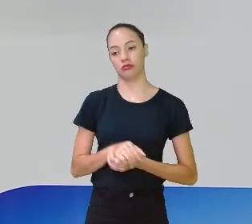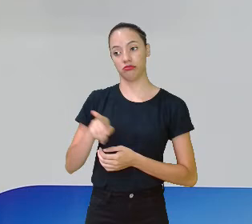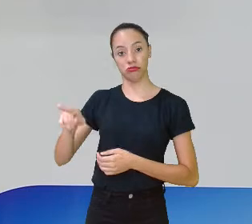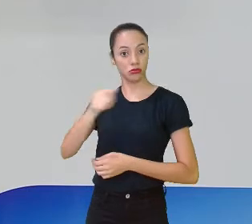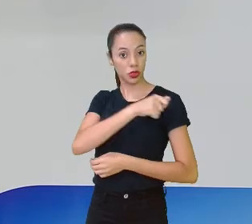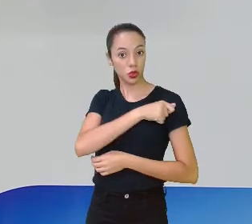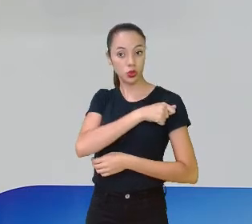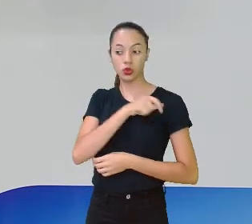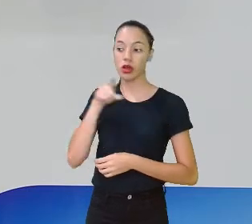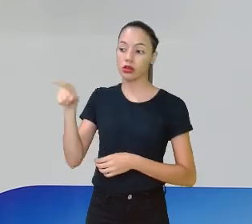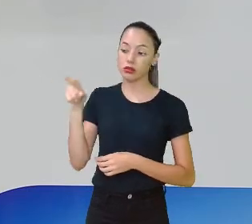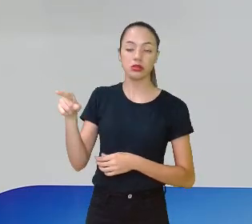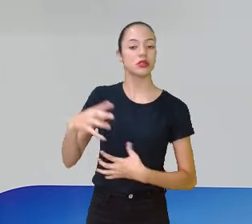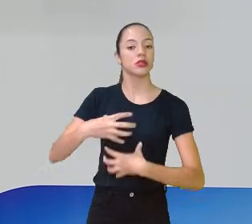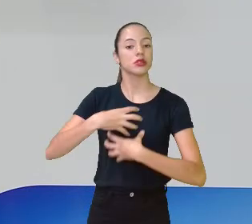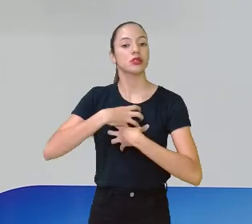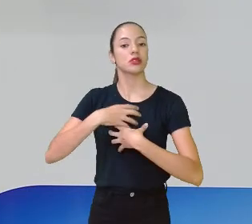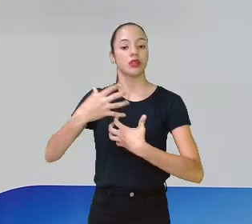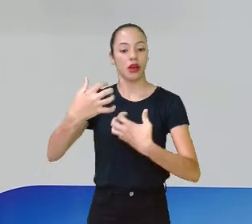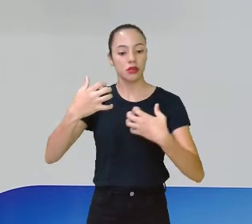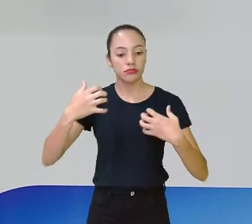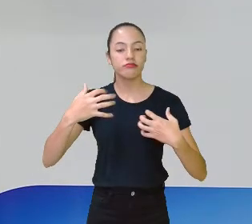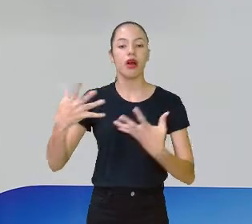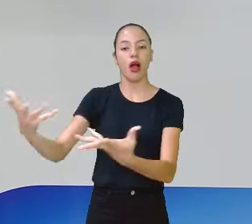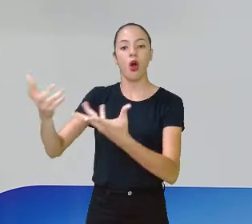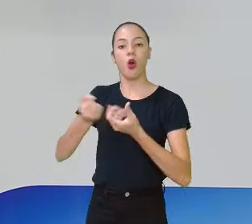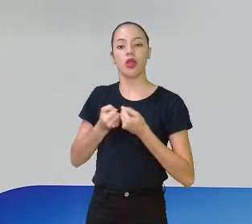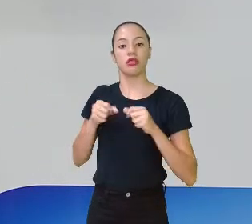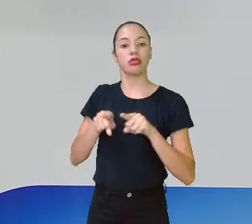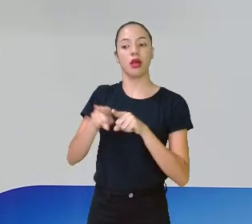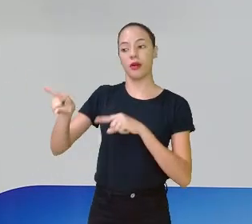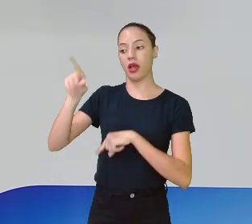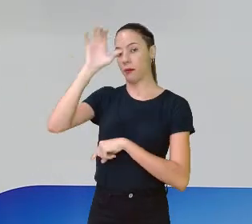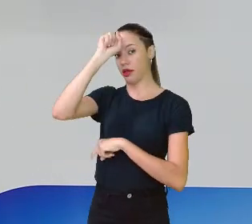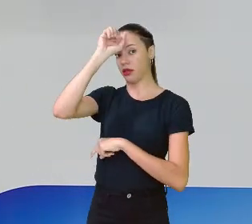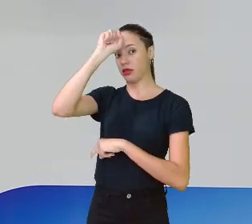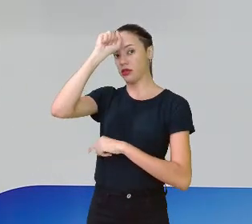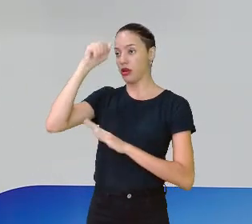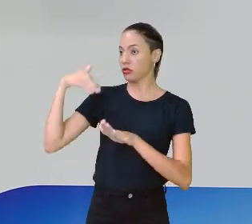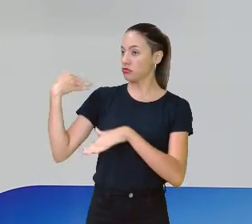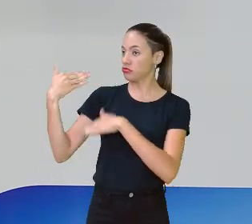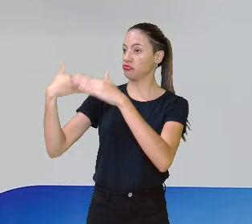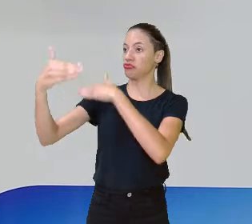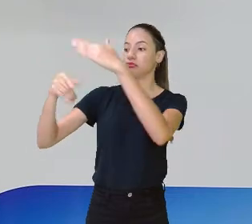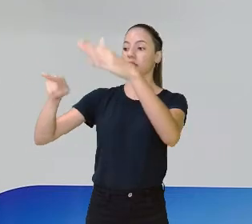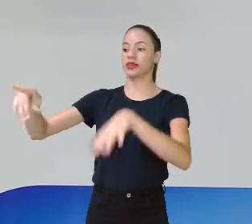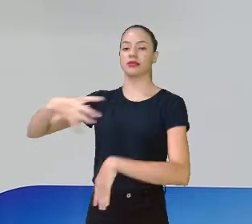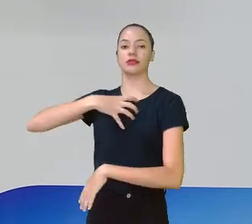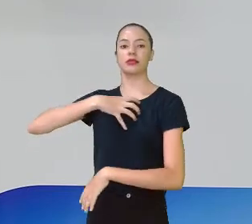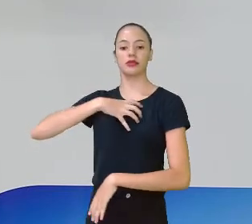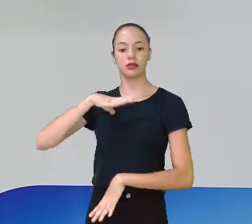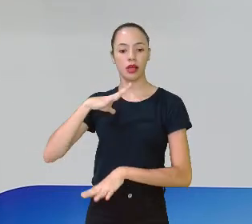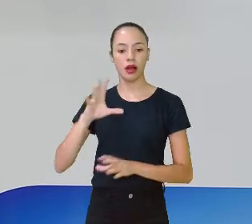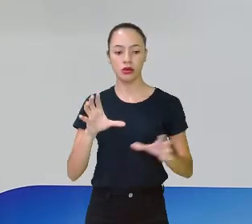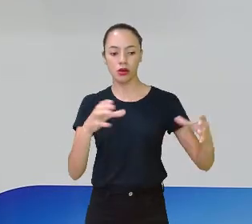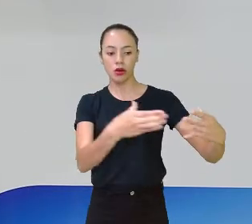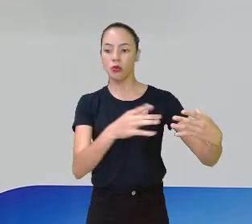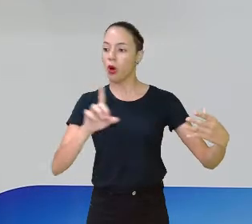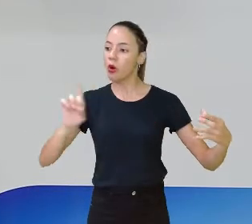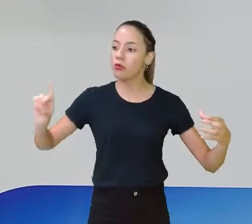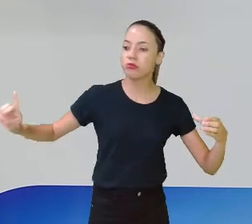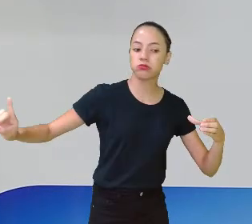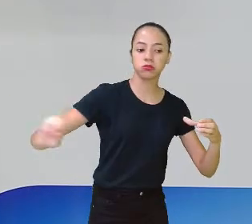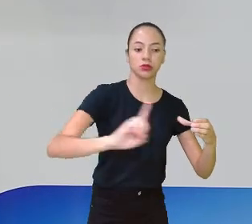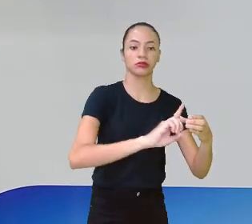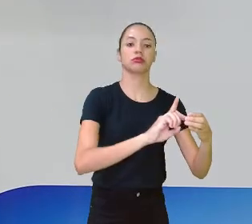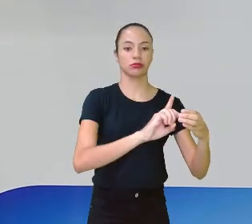ele seja contemplado e a aprendizagem dele flua e que ele consiga fazendo parte da sua sala de aula, da